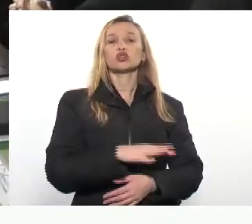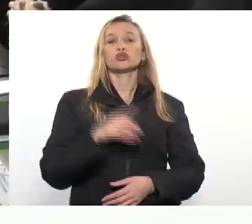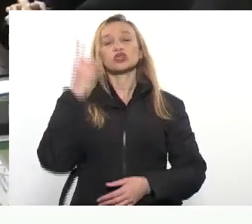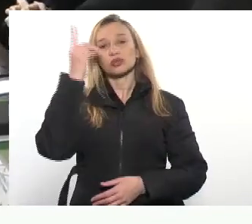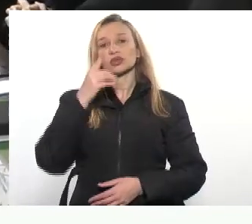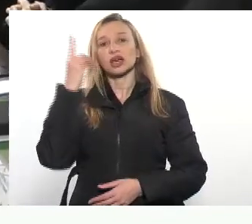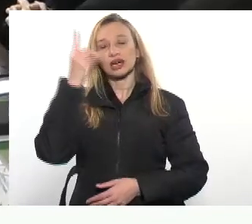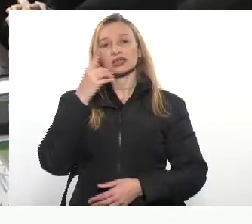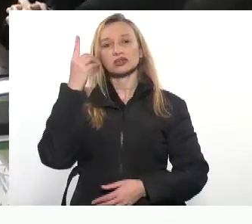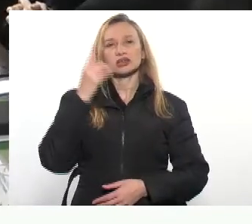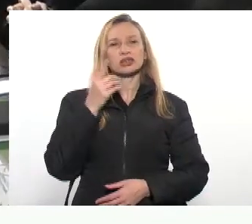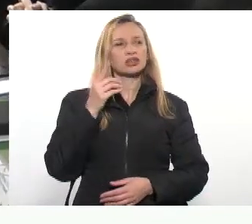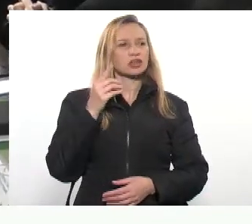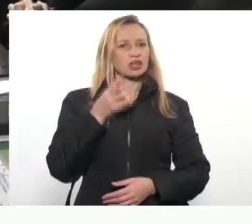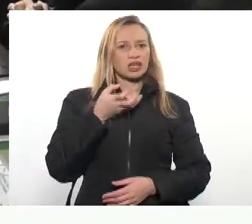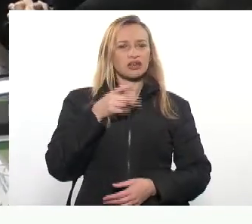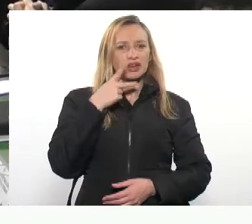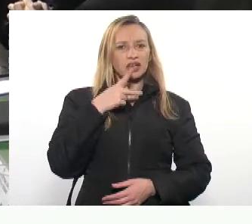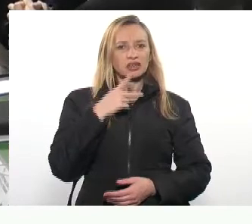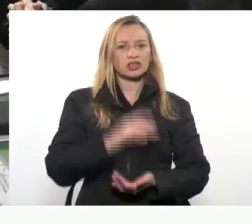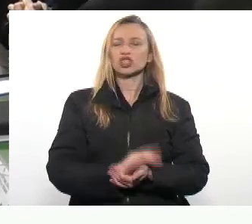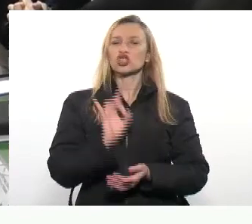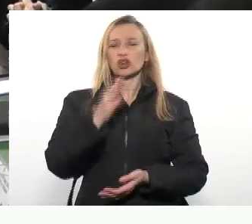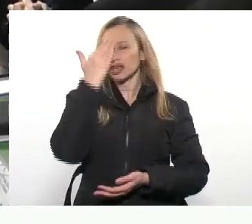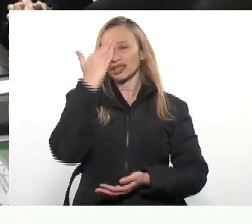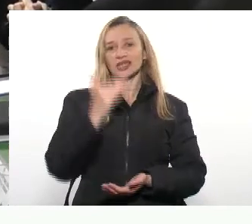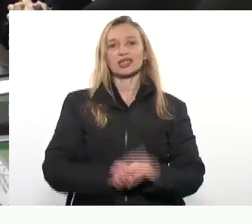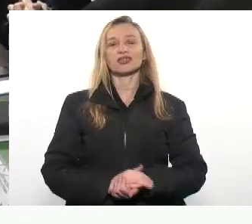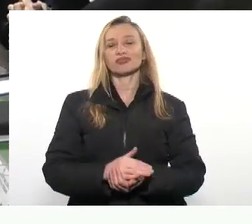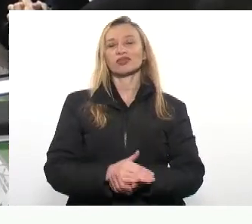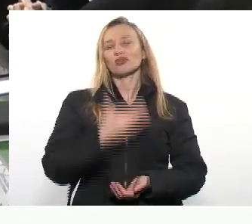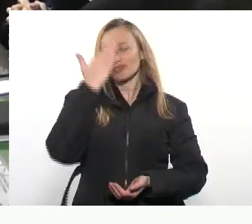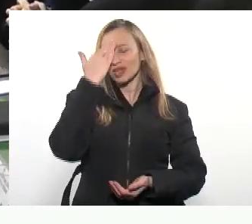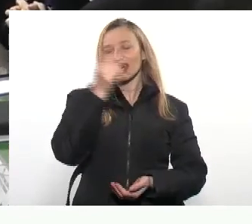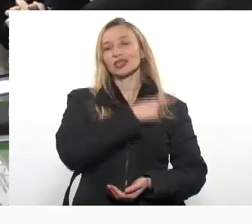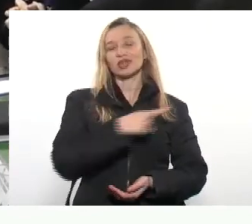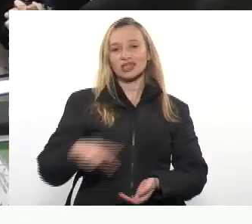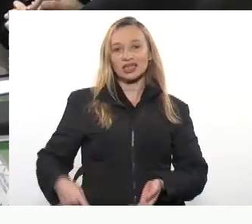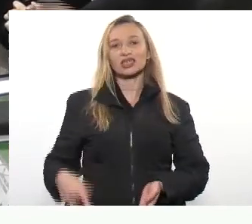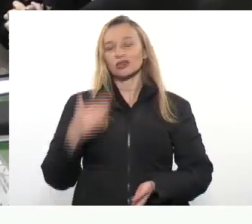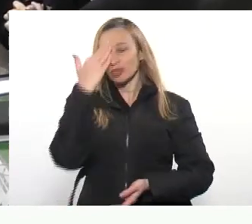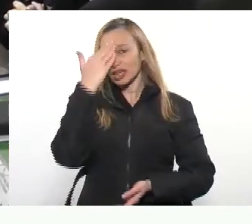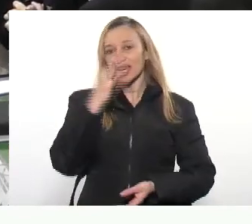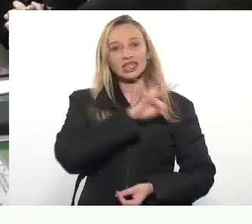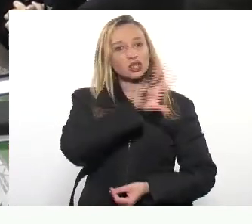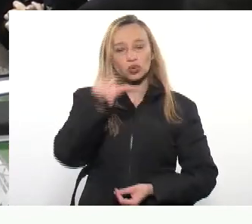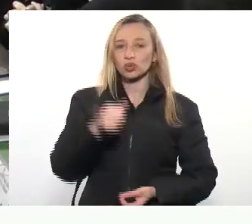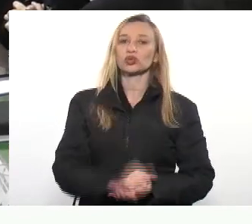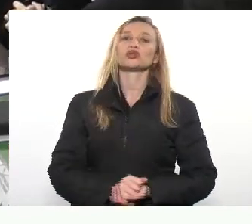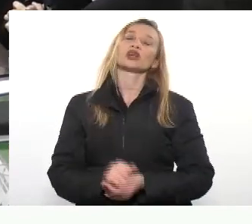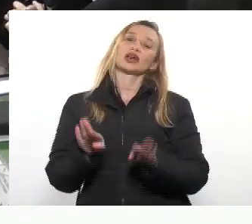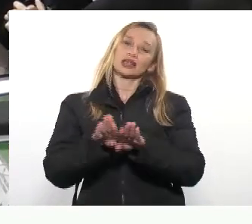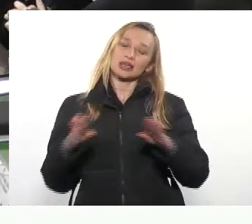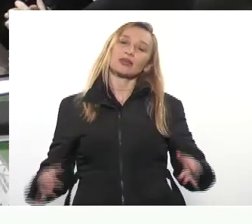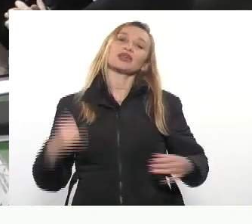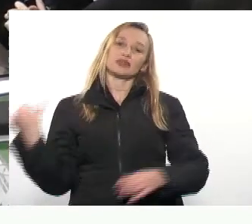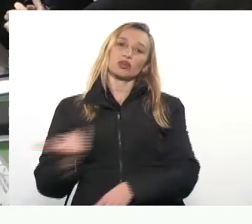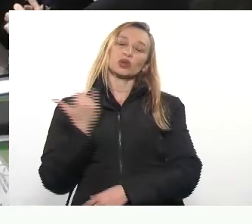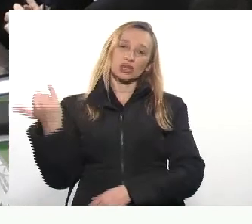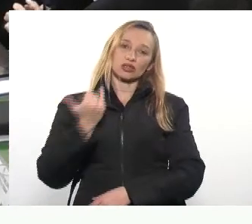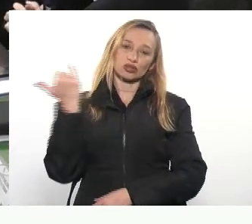deputados, mais algum questionamento? Não, só agradecer. Obrigado, presidente. Obrigado, presidente Hélio. Obrigado a toda essa mesa aí